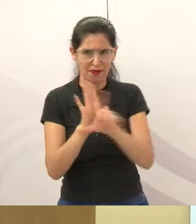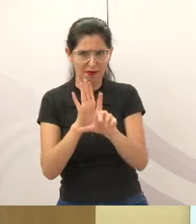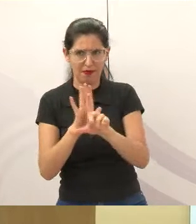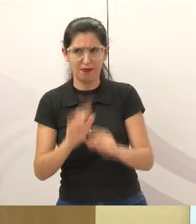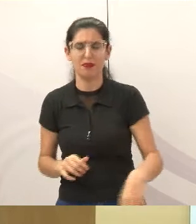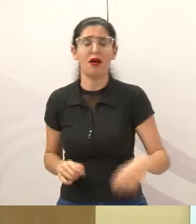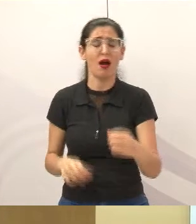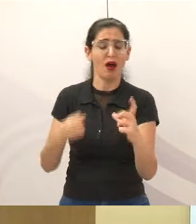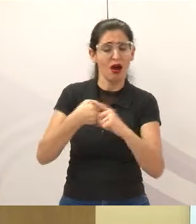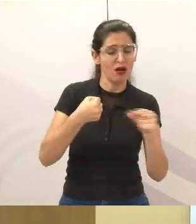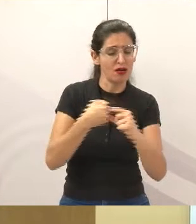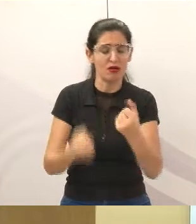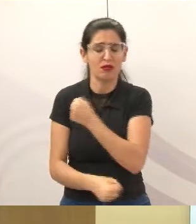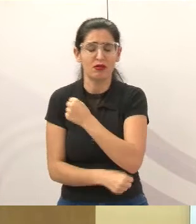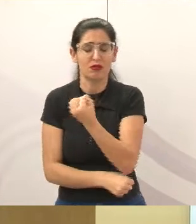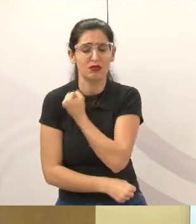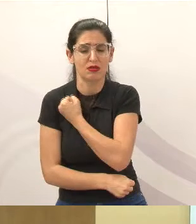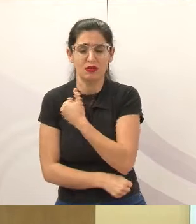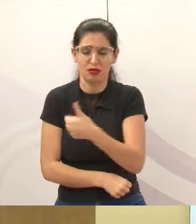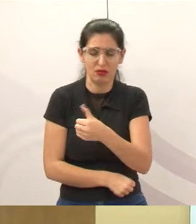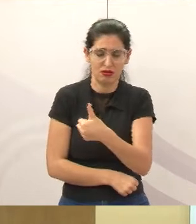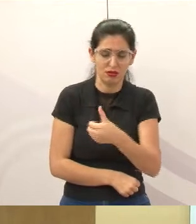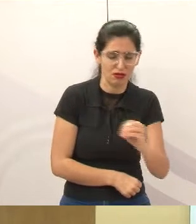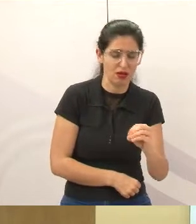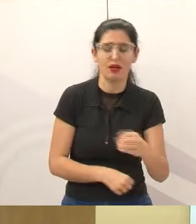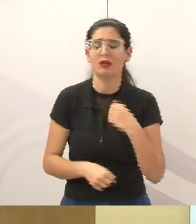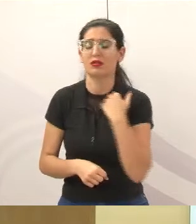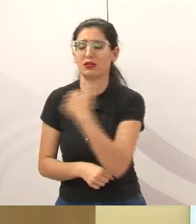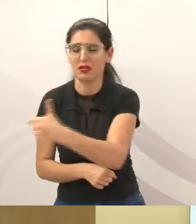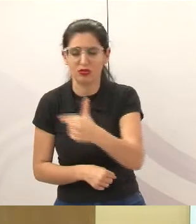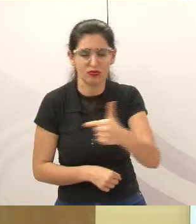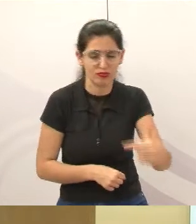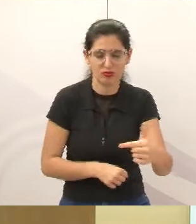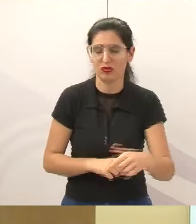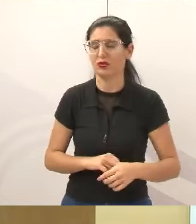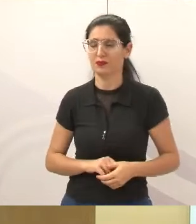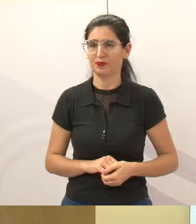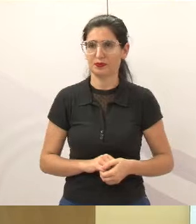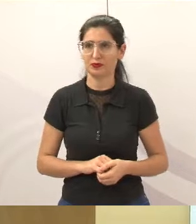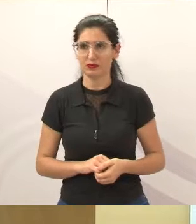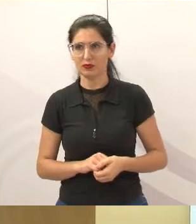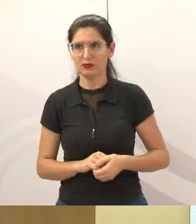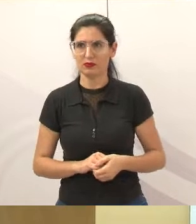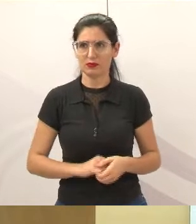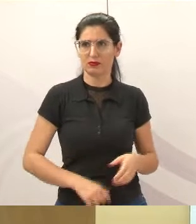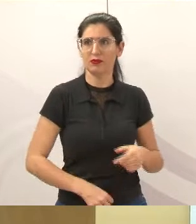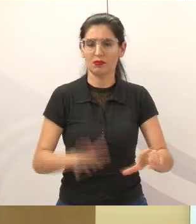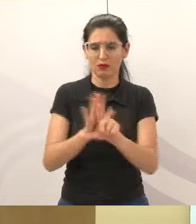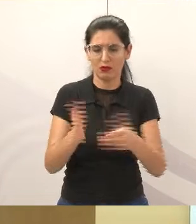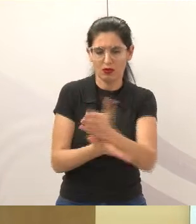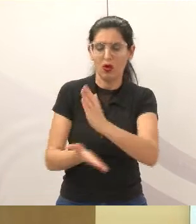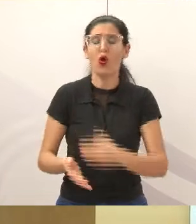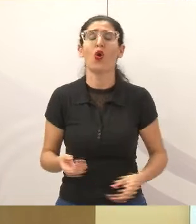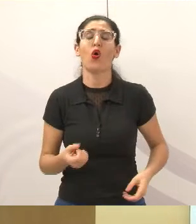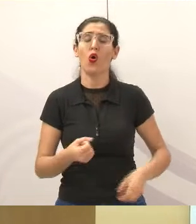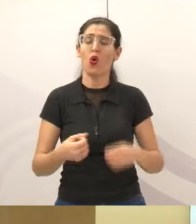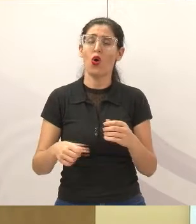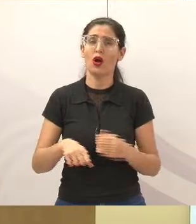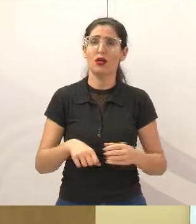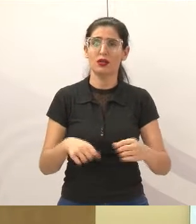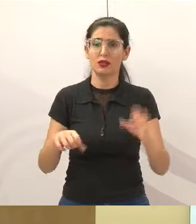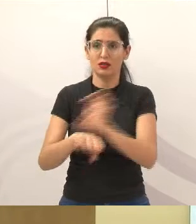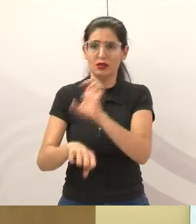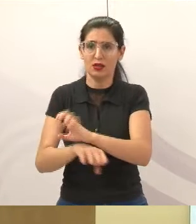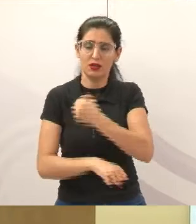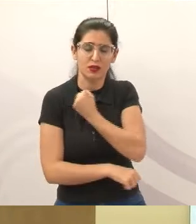artigos 110 a 122 do Código de Infrações Sanitárias e Penalidades, do Código Estadual, Lei número